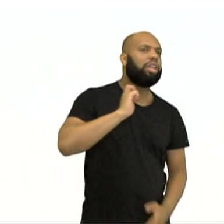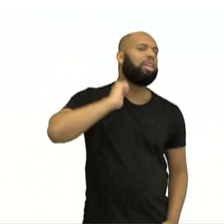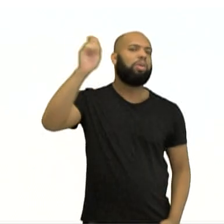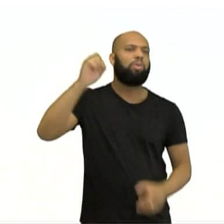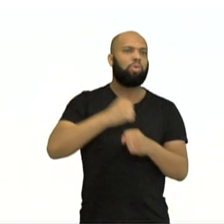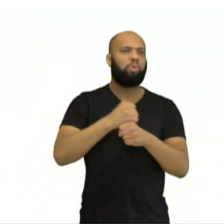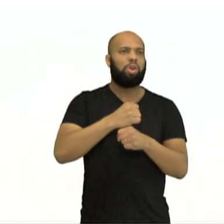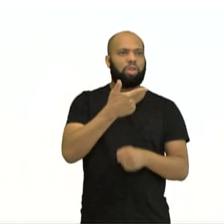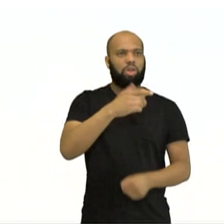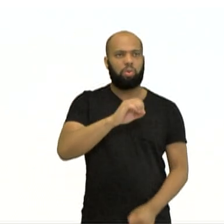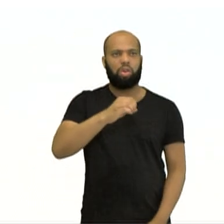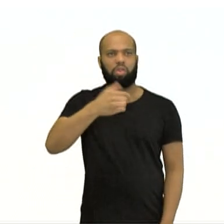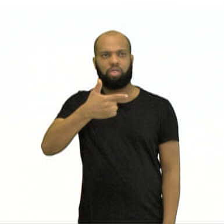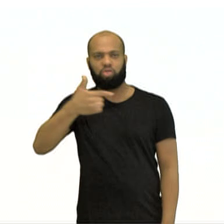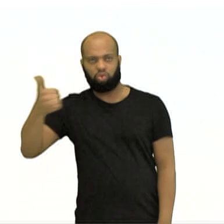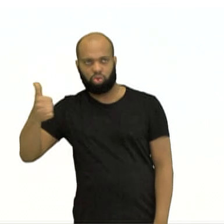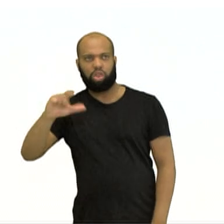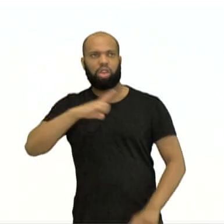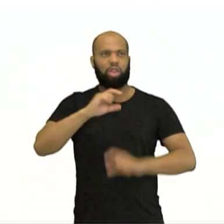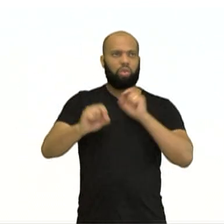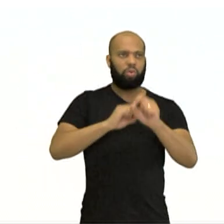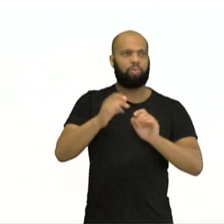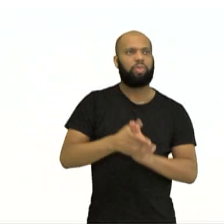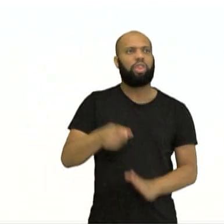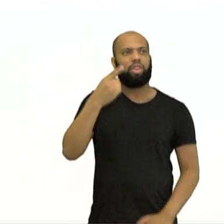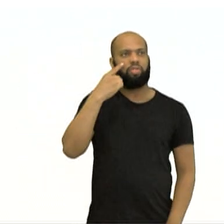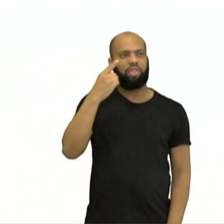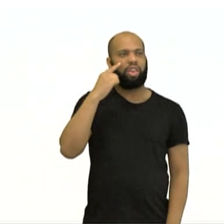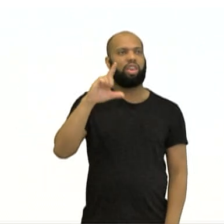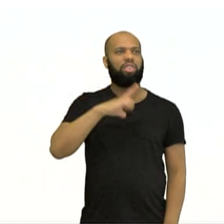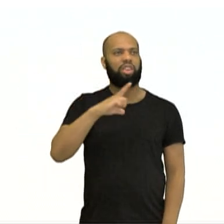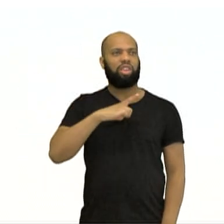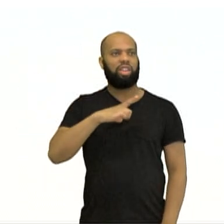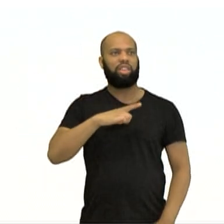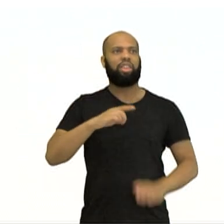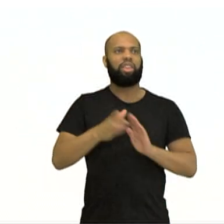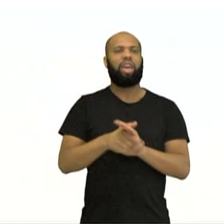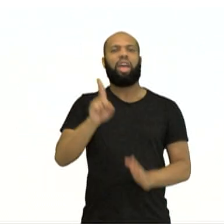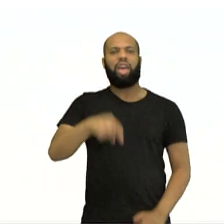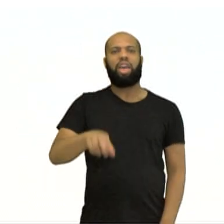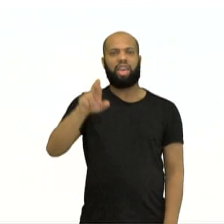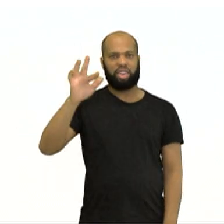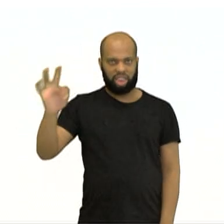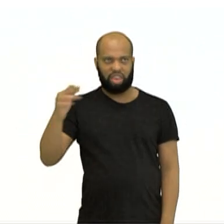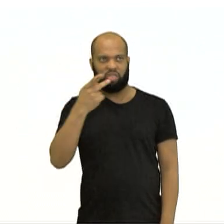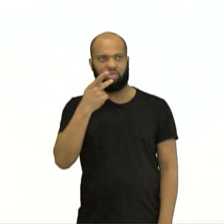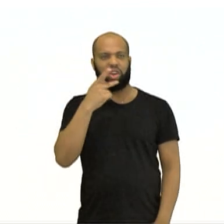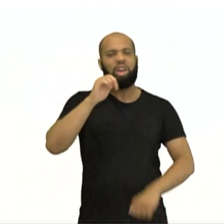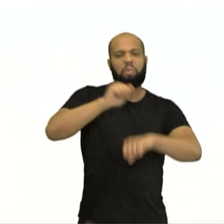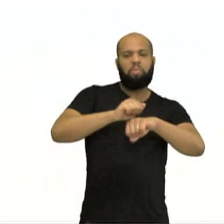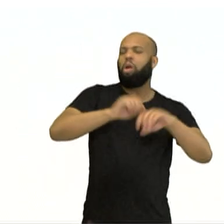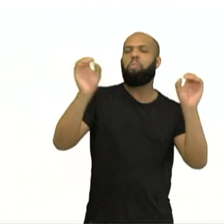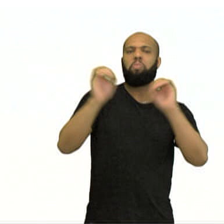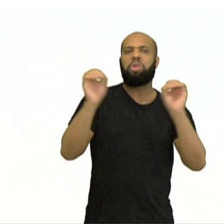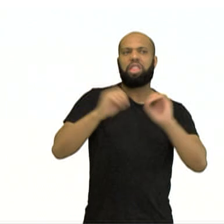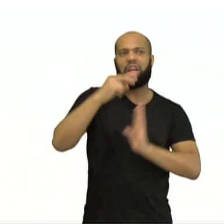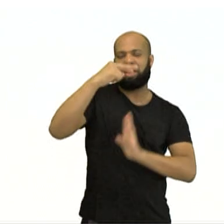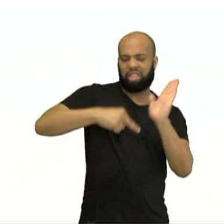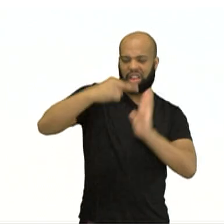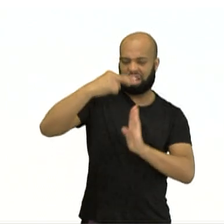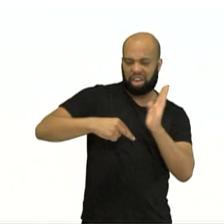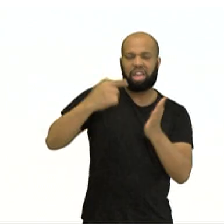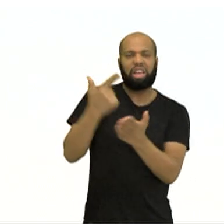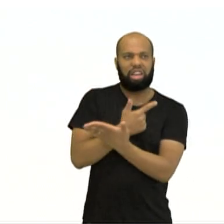na Folha de São Paulo. Receita Federal diz que pobres não leem livros e defende aumentar a tributação.